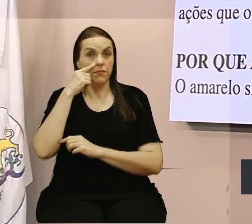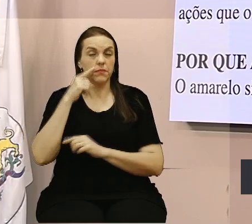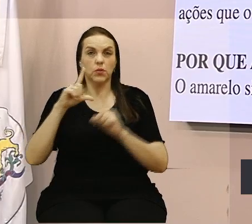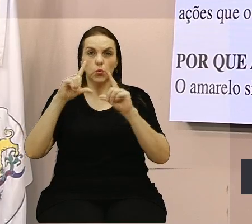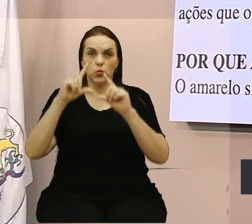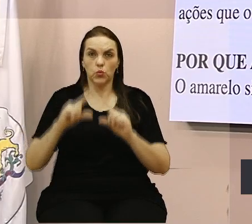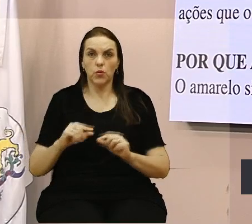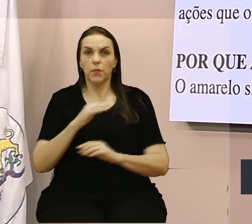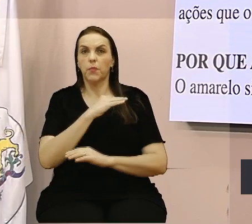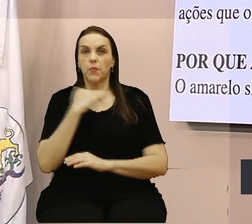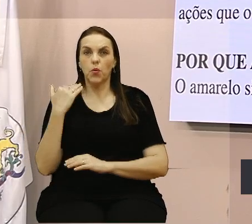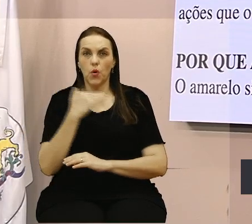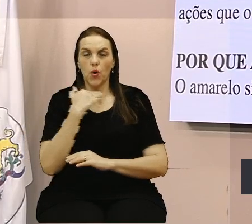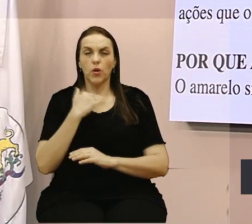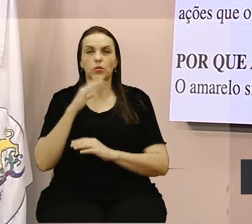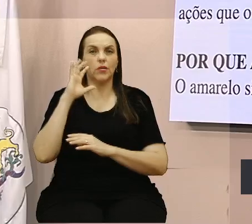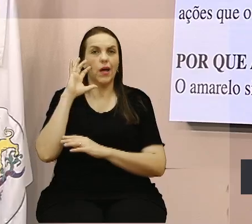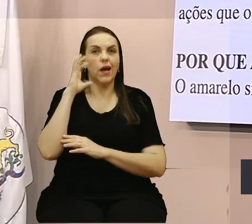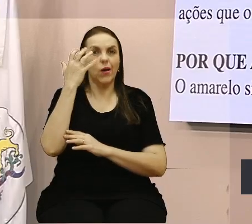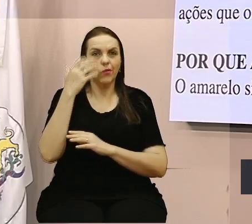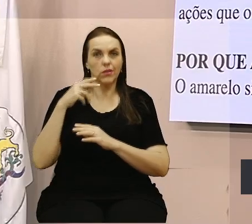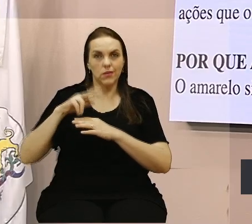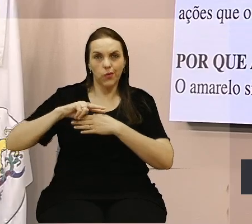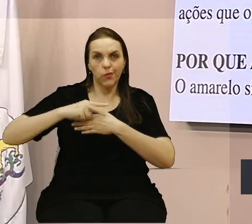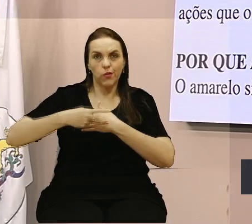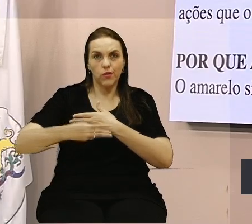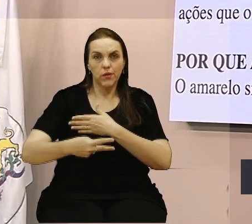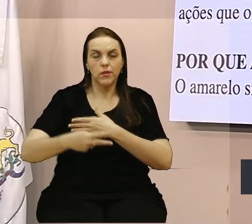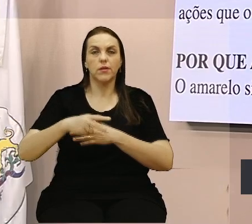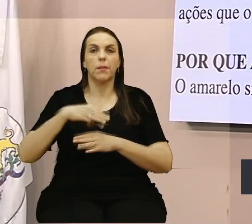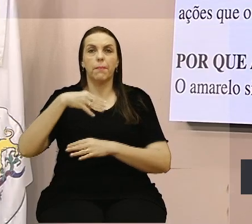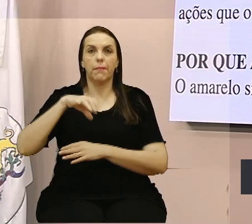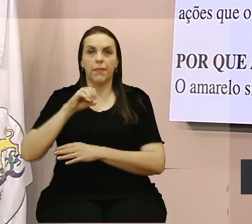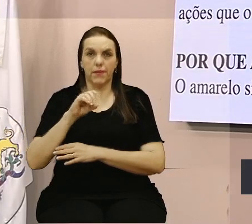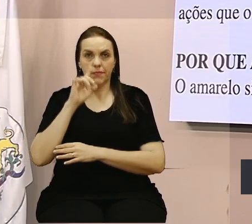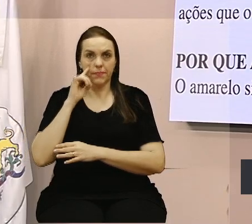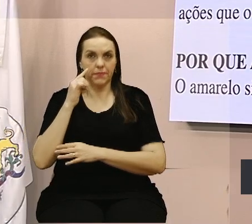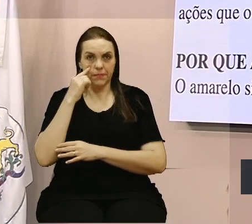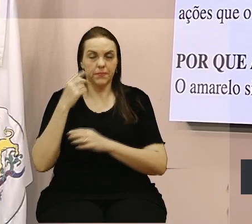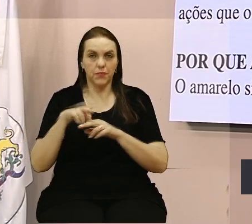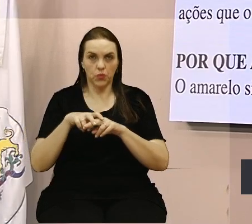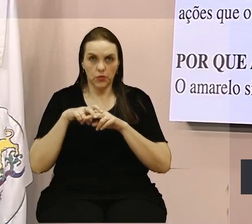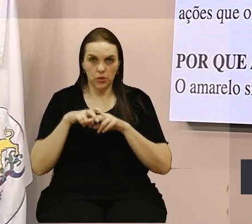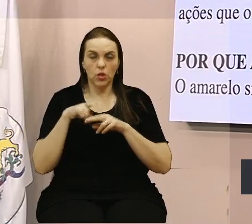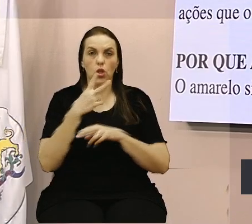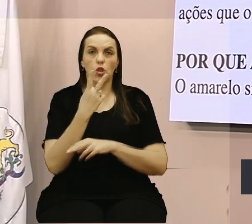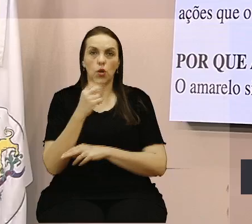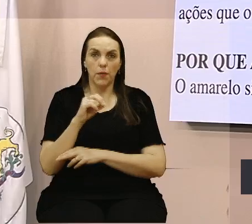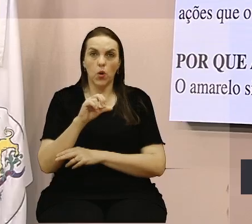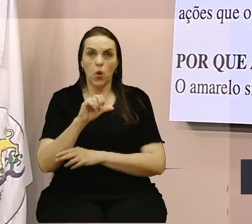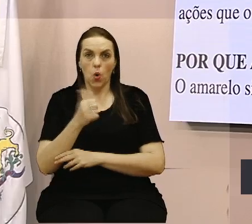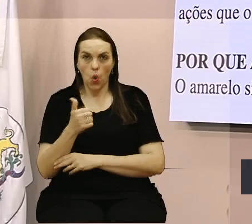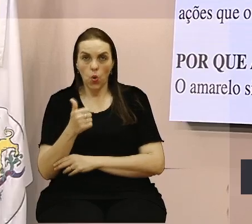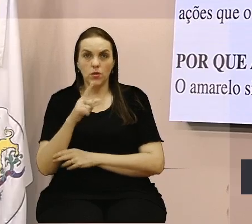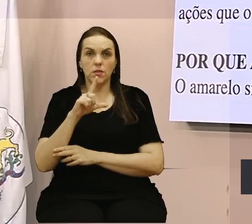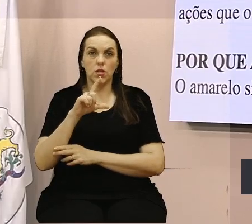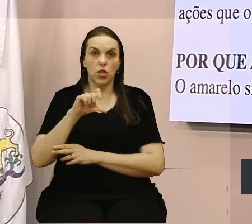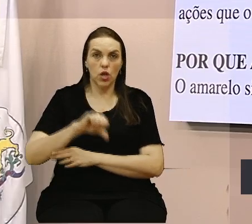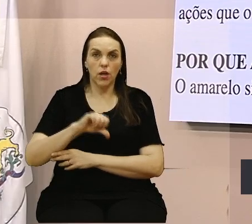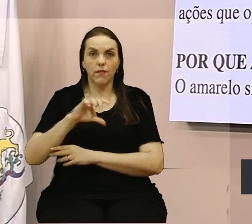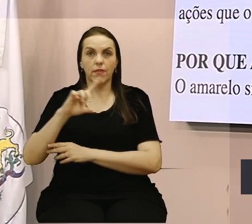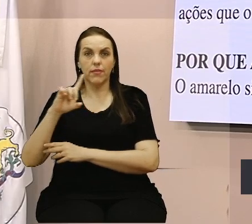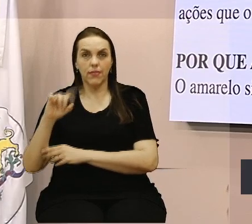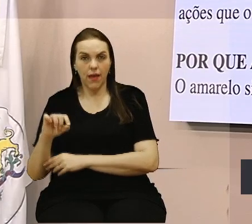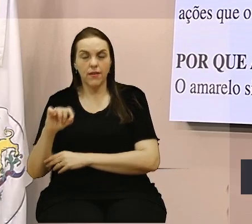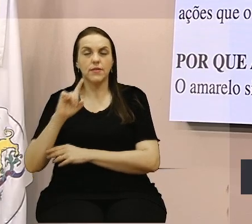trânsito. Isso aí iniciou basicamente em 2011, 2009, 2010 e em 2011 foi batido